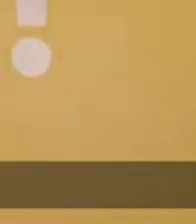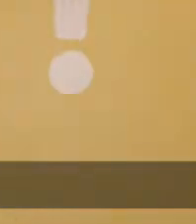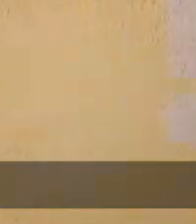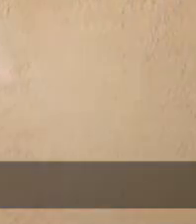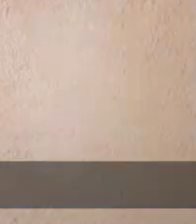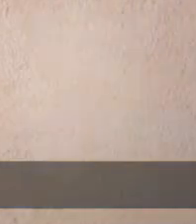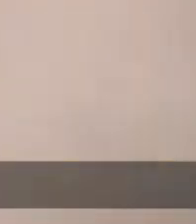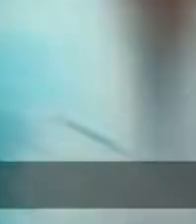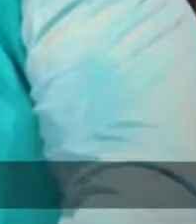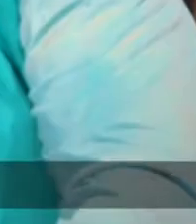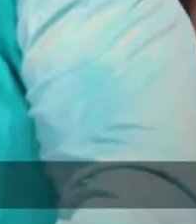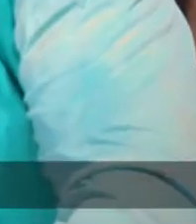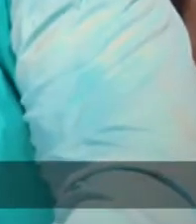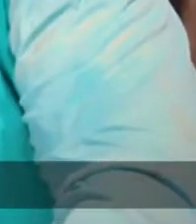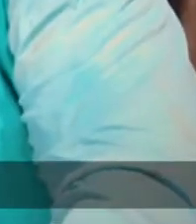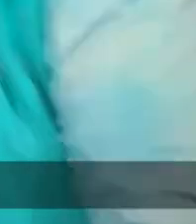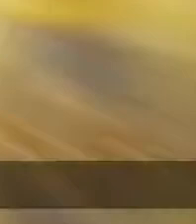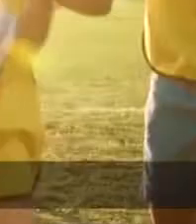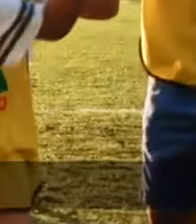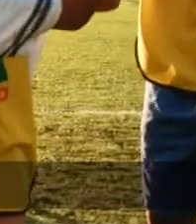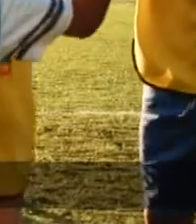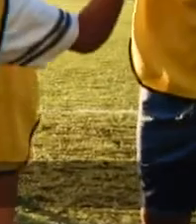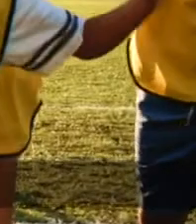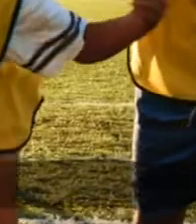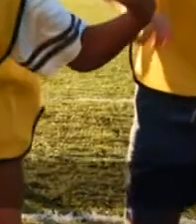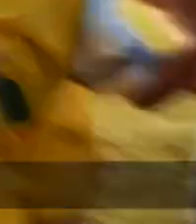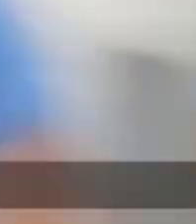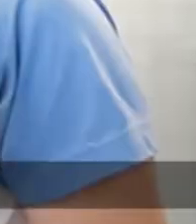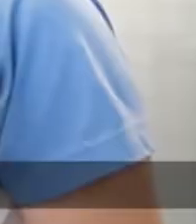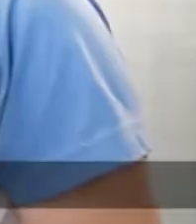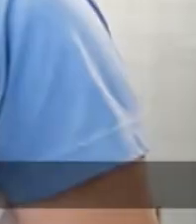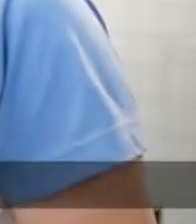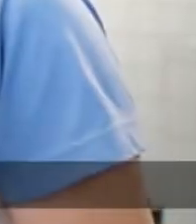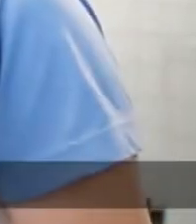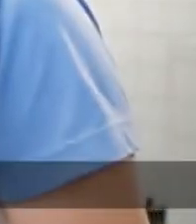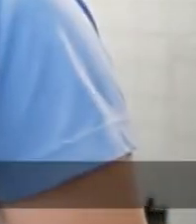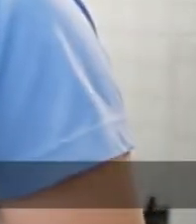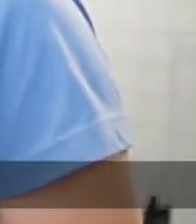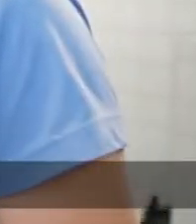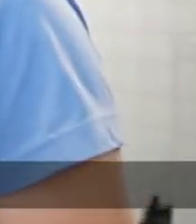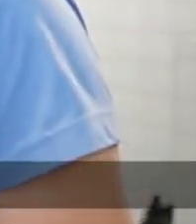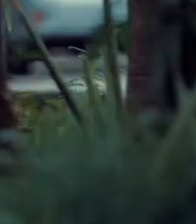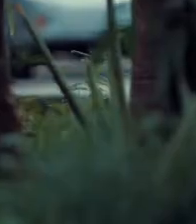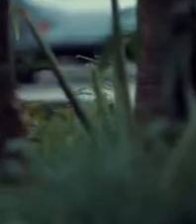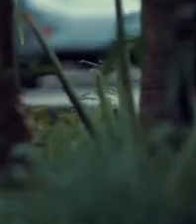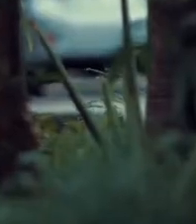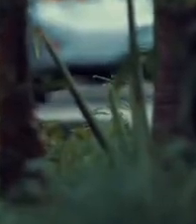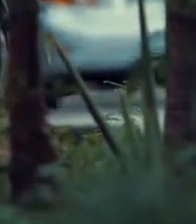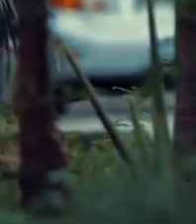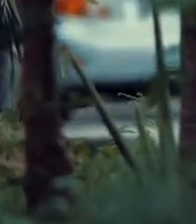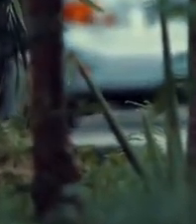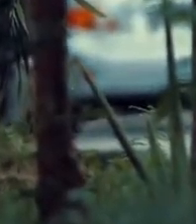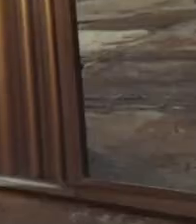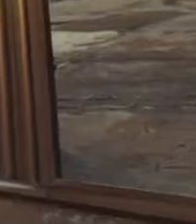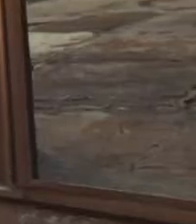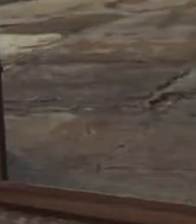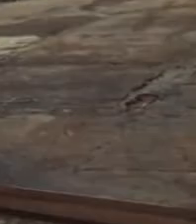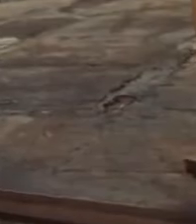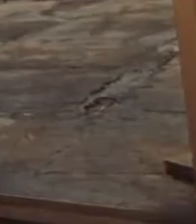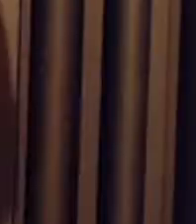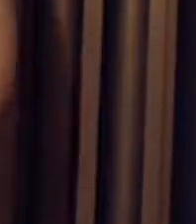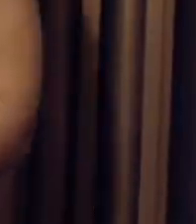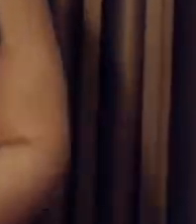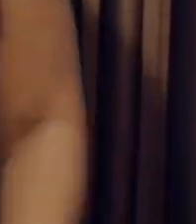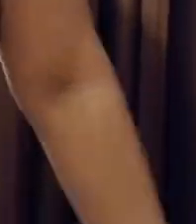Avança agora. Prefeitura e você. Uma Fortaleza melhor é a gente que faz. Por acreditar no